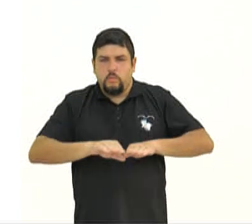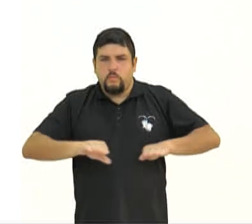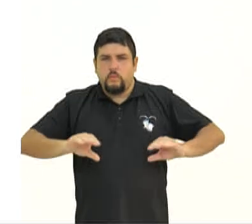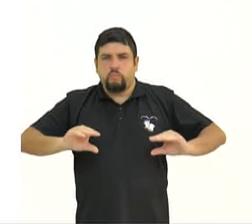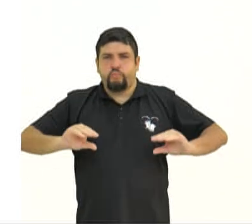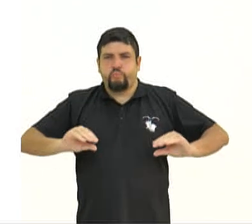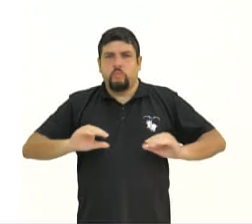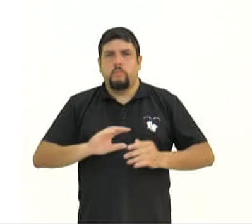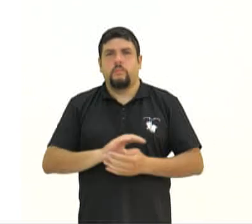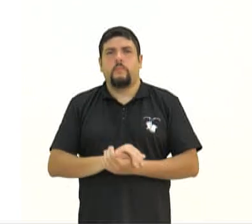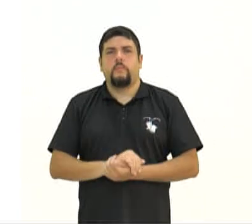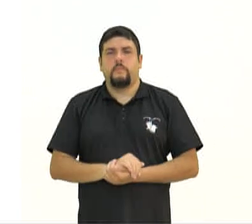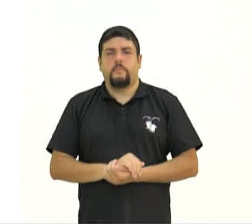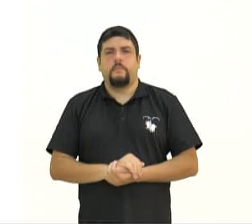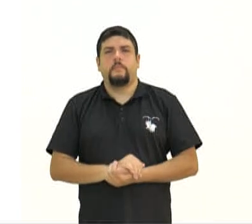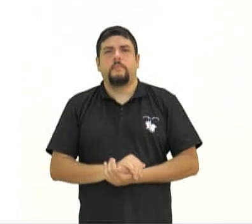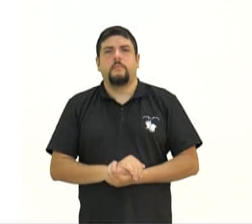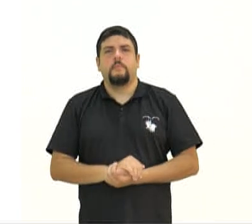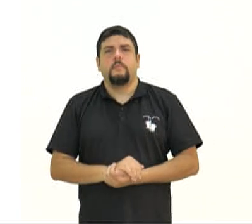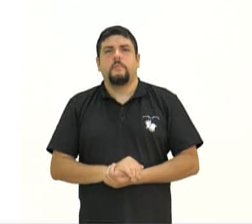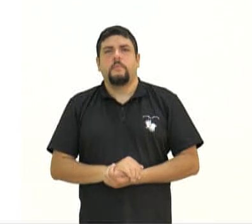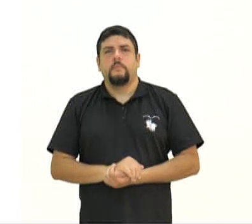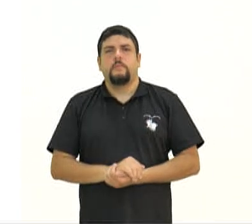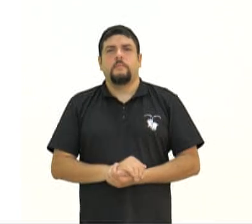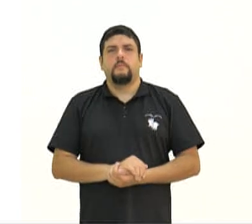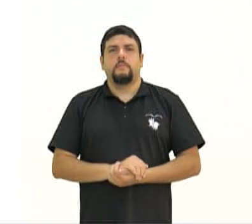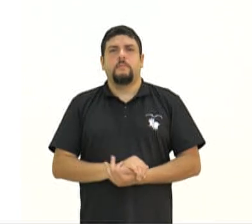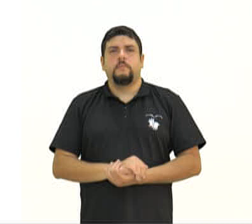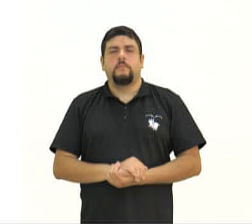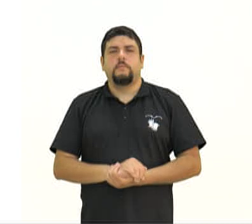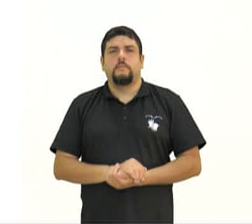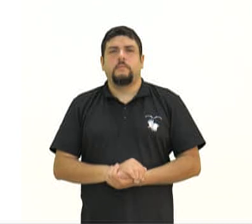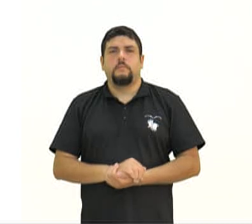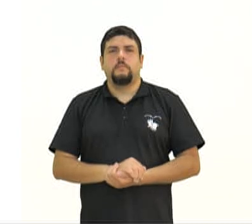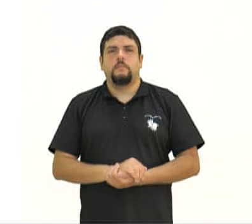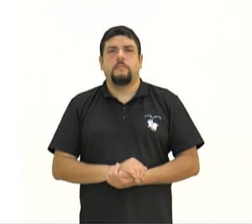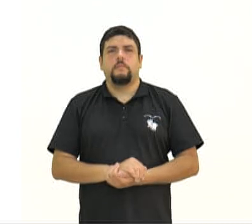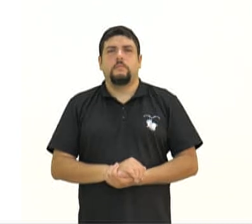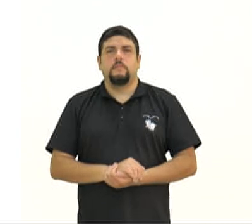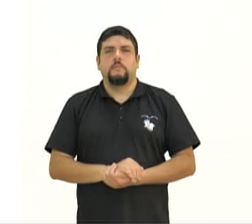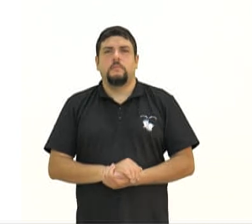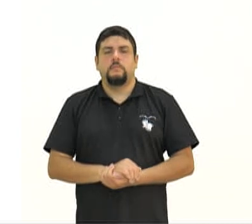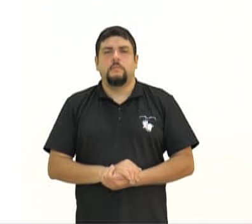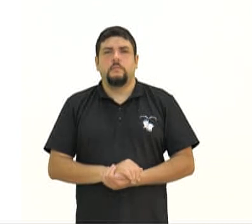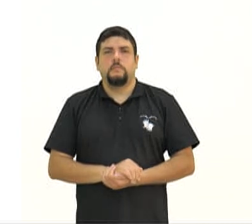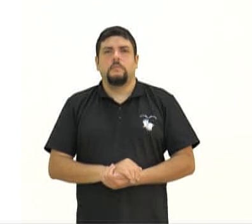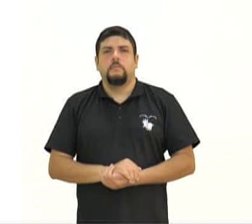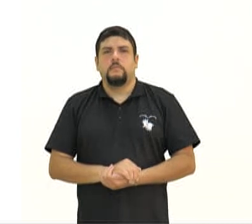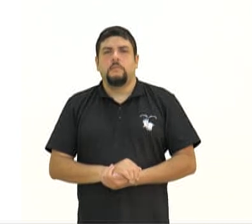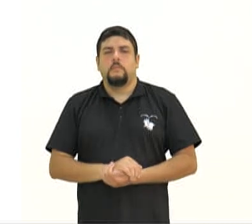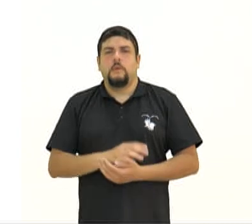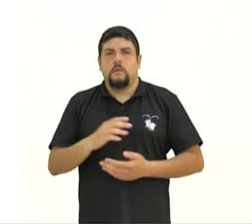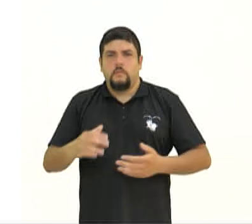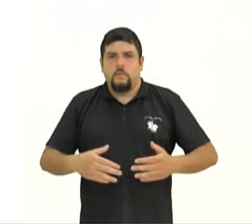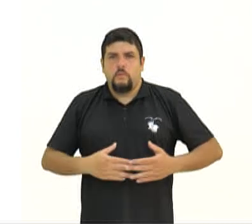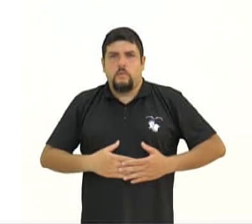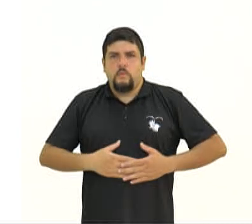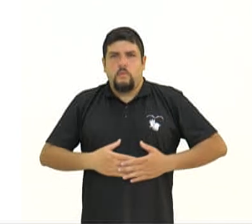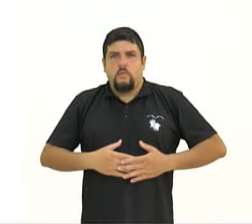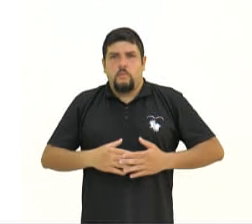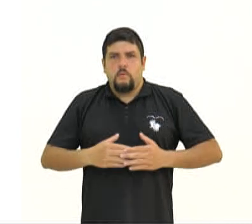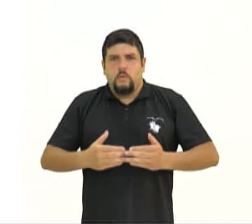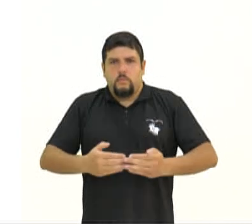a cabeça e mete o abdômen hacia dentro, né? Puxa o abdômen para dentro.